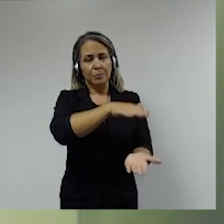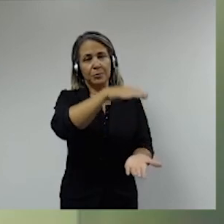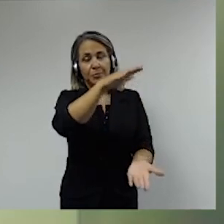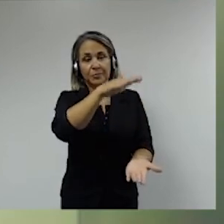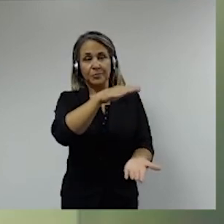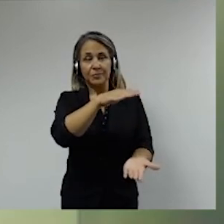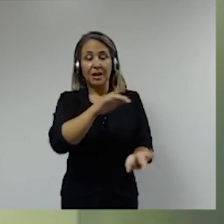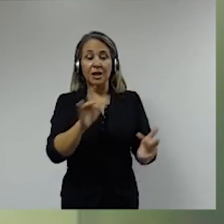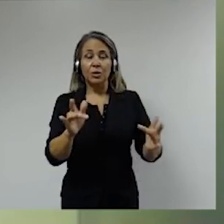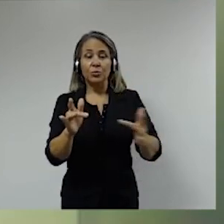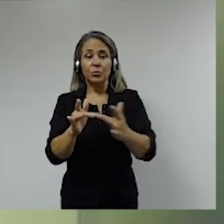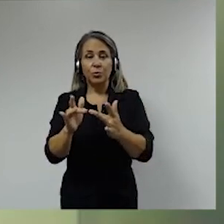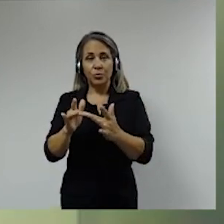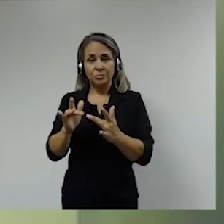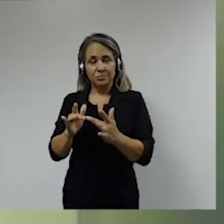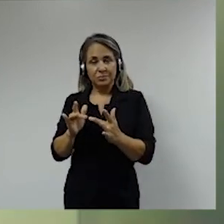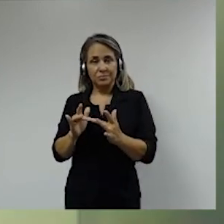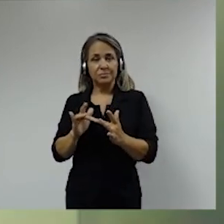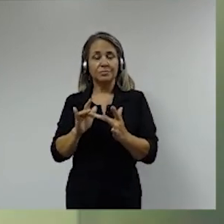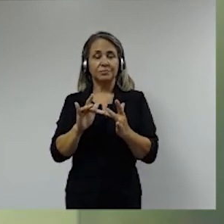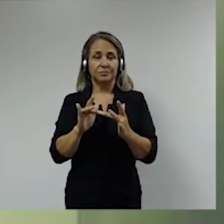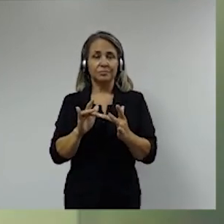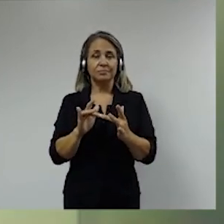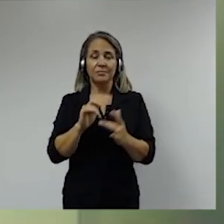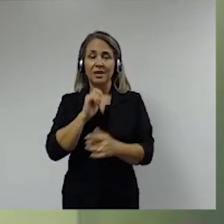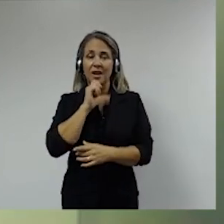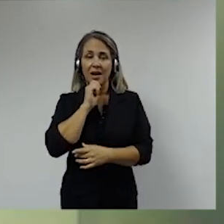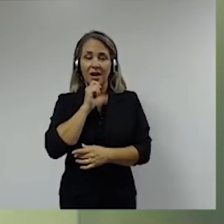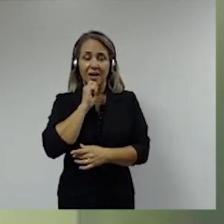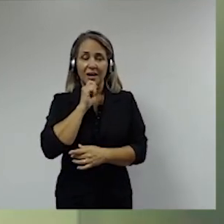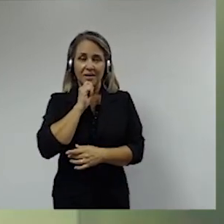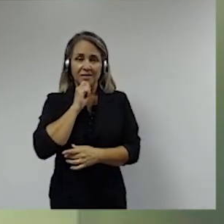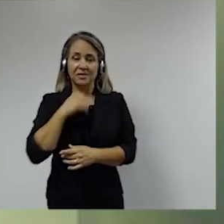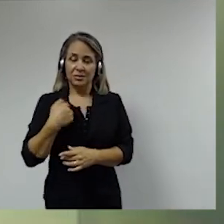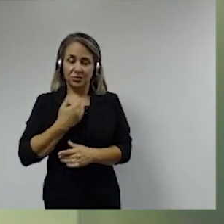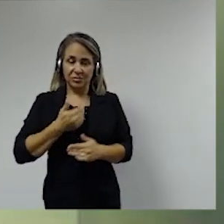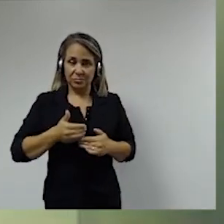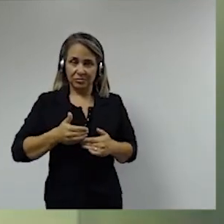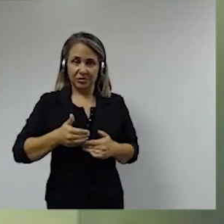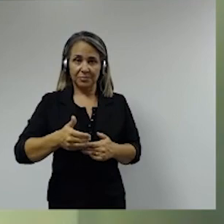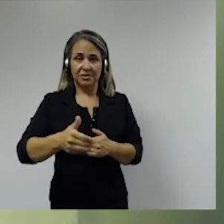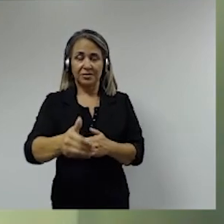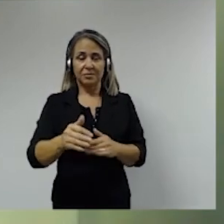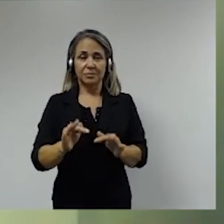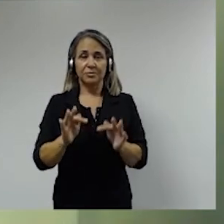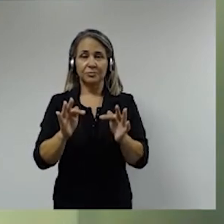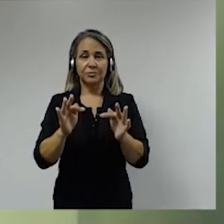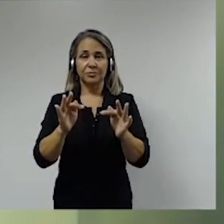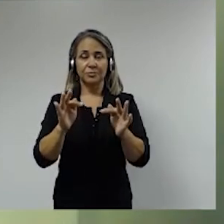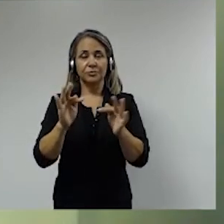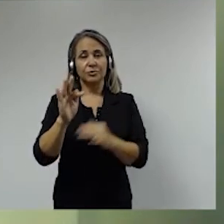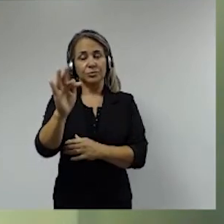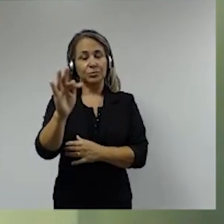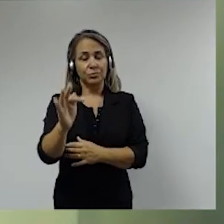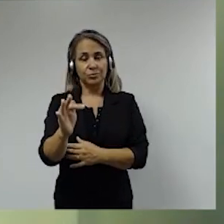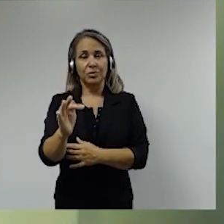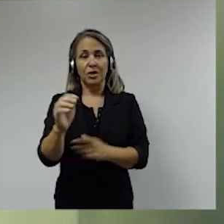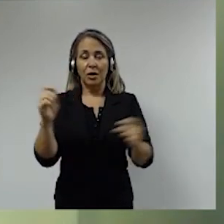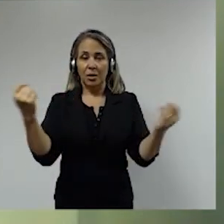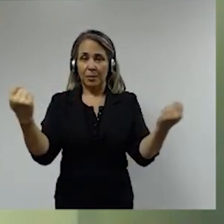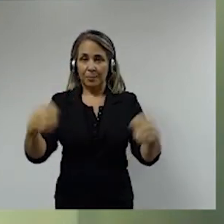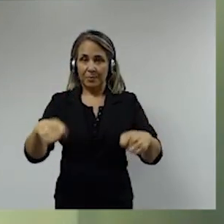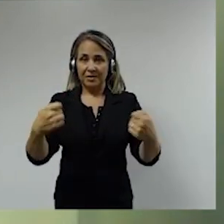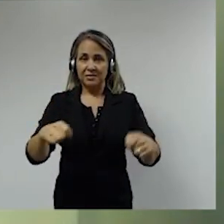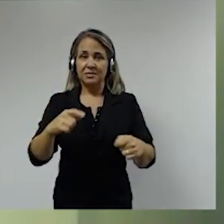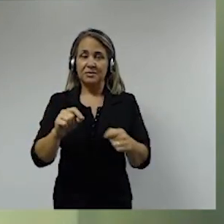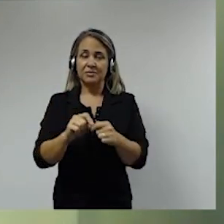esse contato ainda, que nós estamos caminhando para um futuro próximo, é necessário